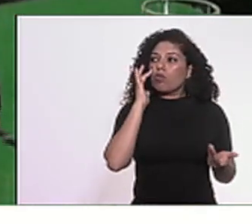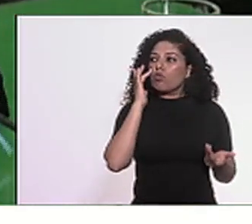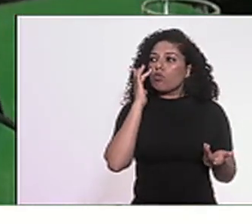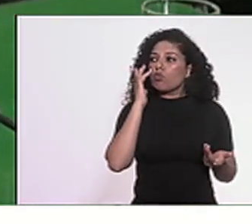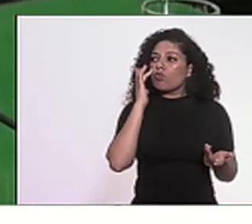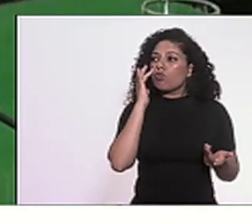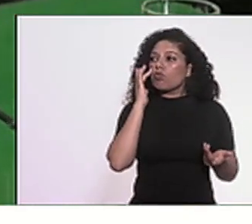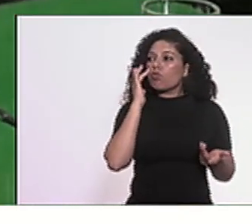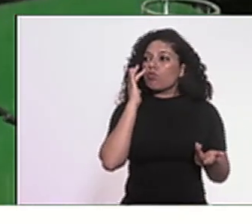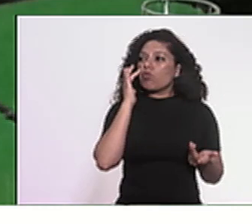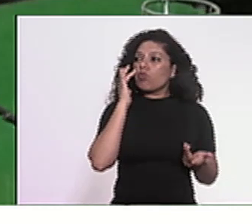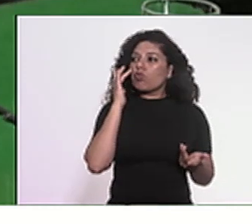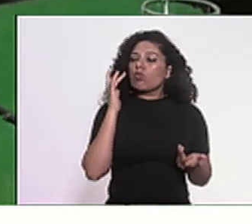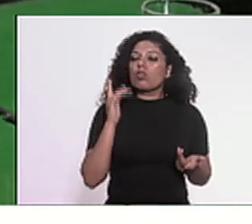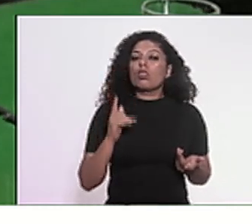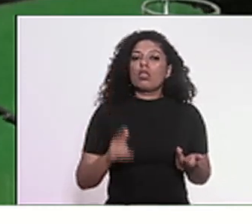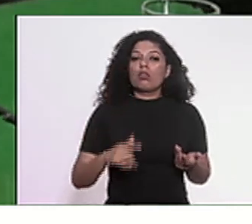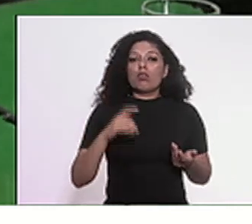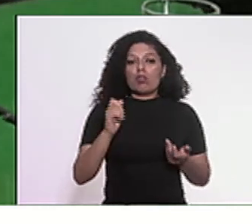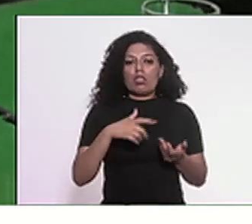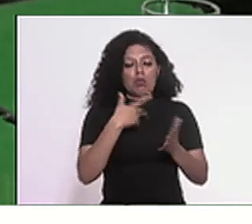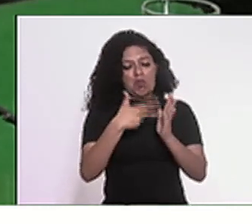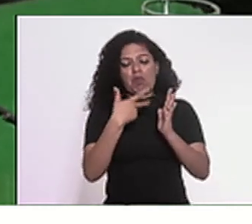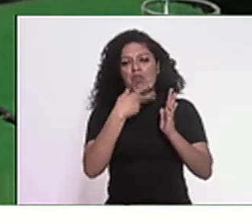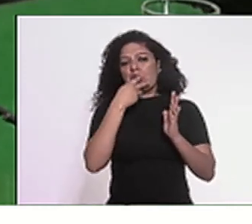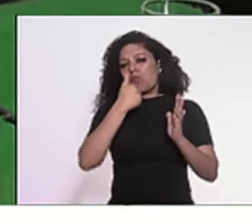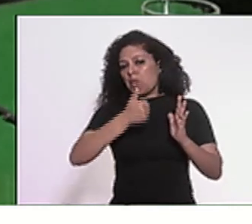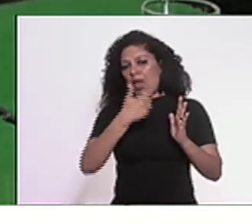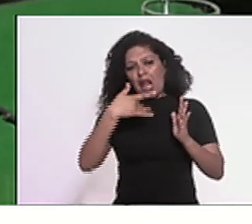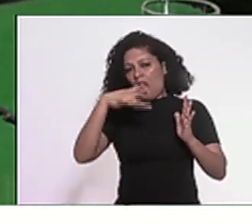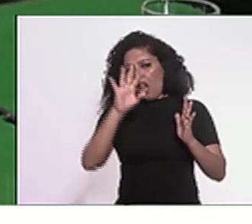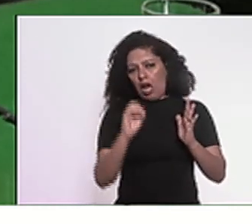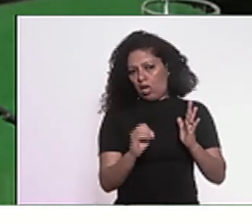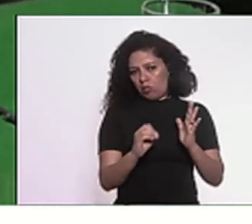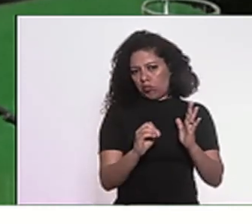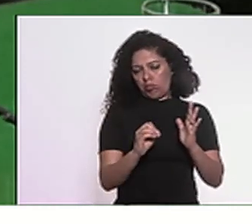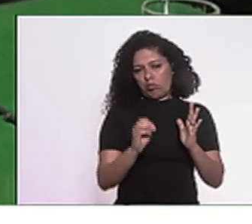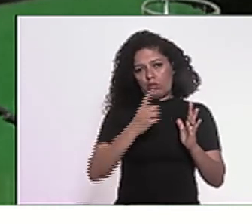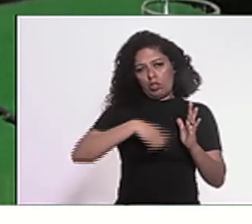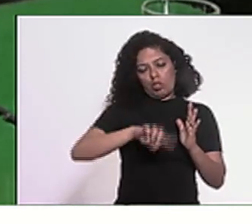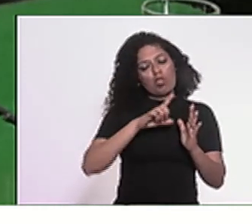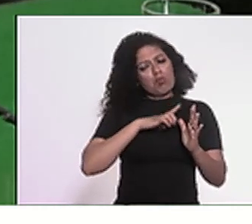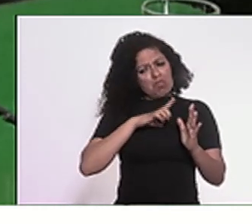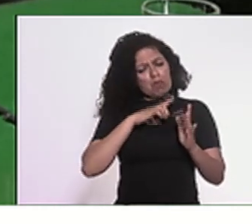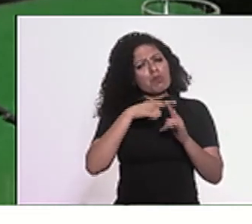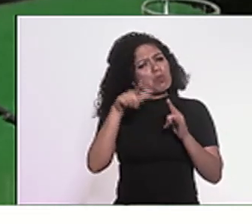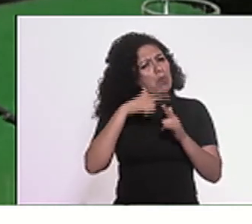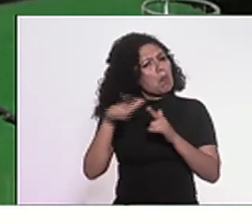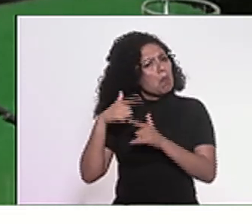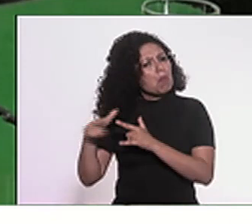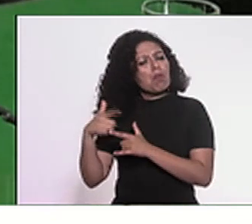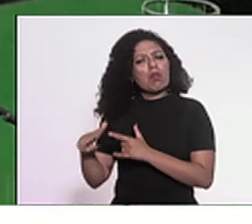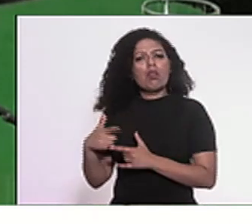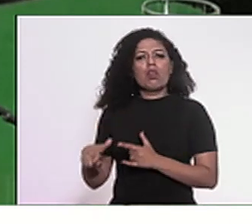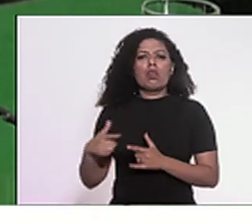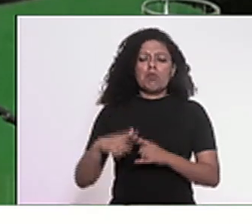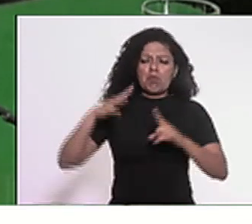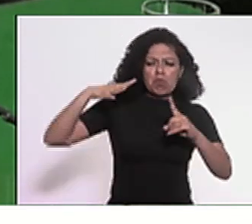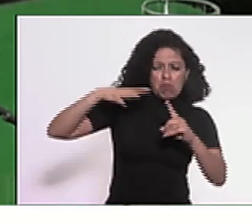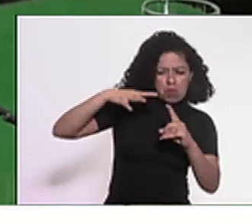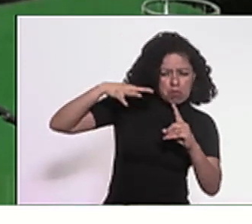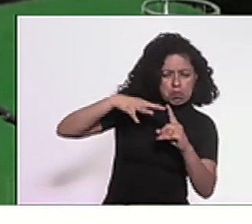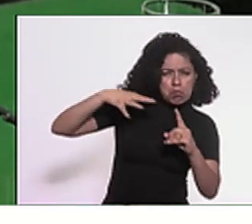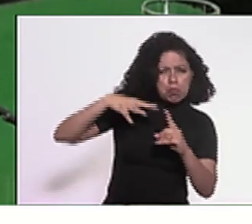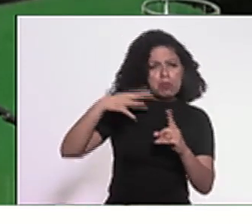justificativa ela é muito clara. Eu acho que a gente tem problemas relacionados ao assédio